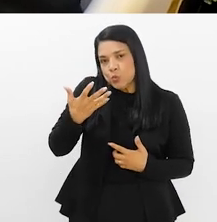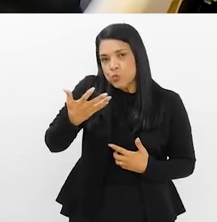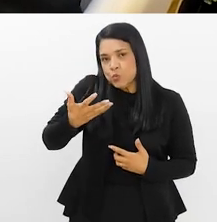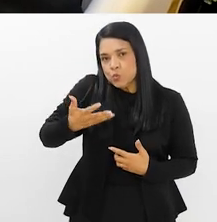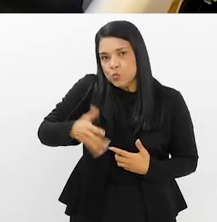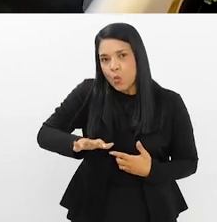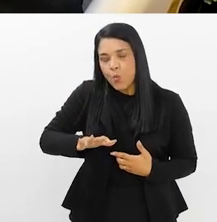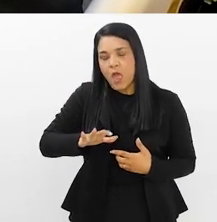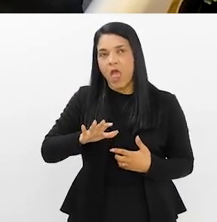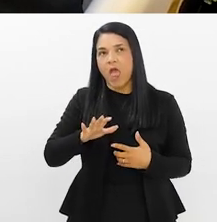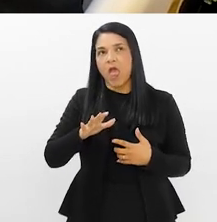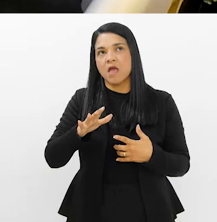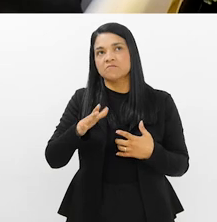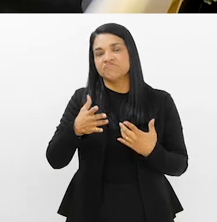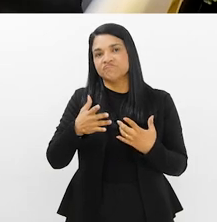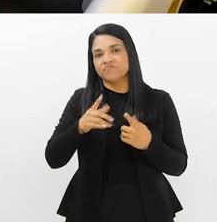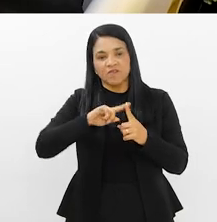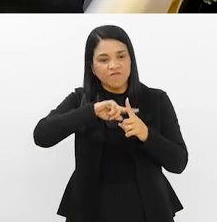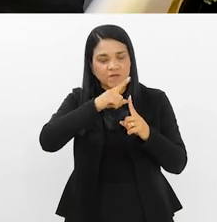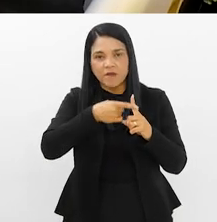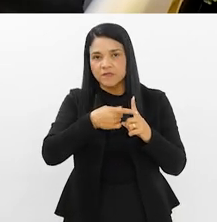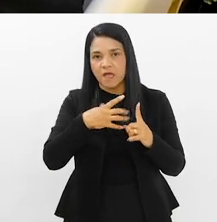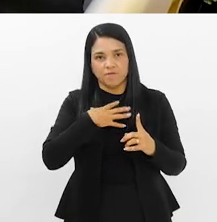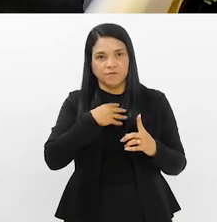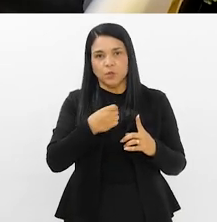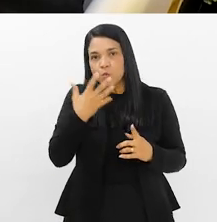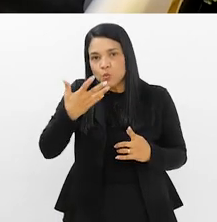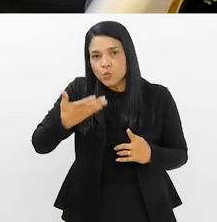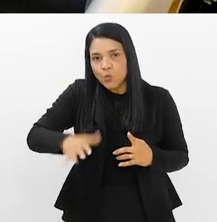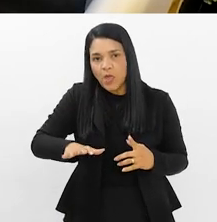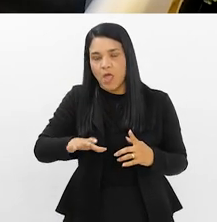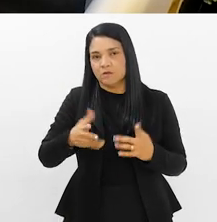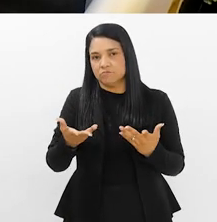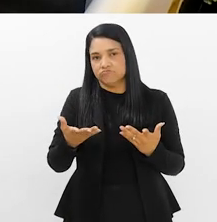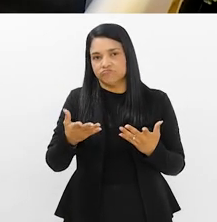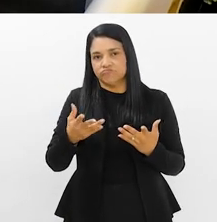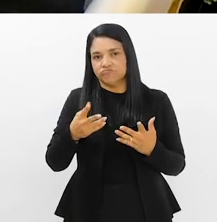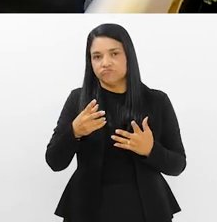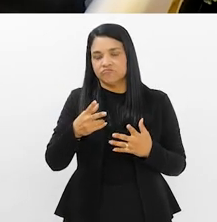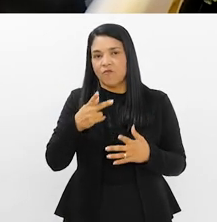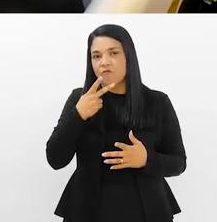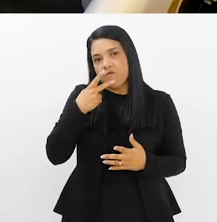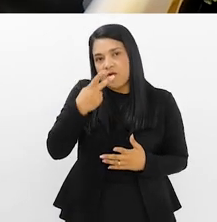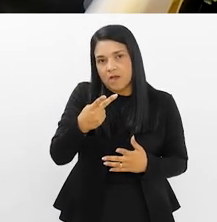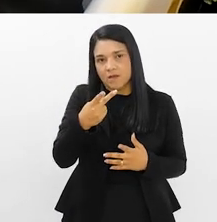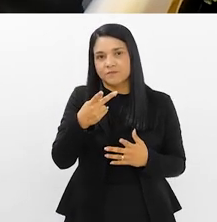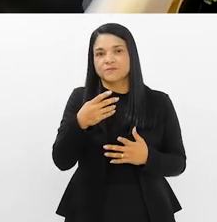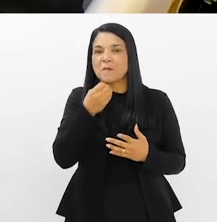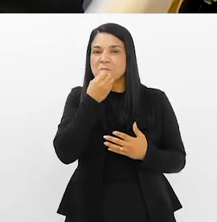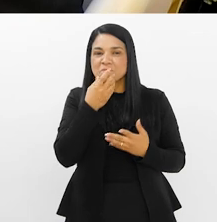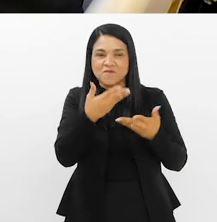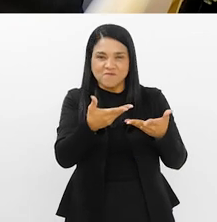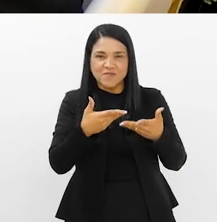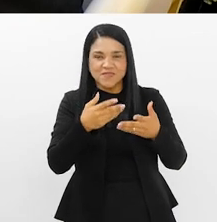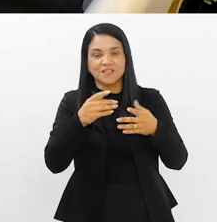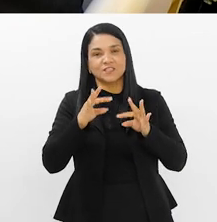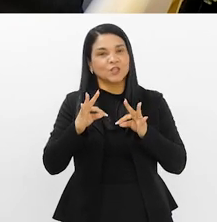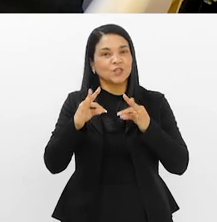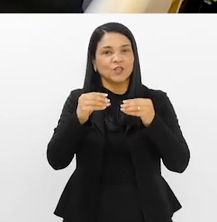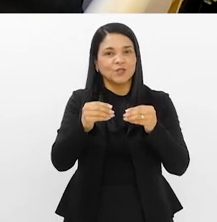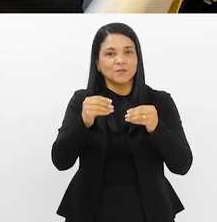frase engasgada: não, eu não quero ser mãe. Seja muito bem-vinda ao Toda Mulher.